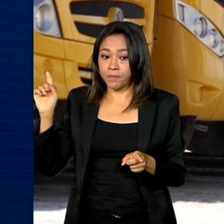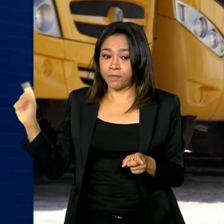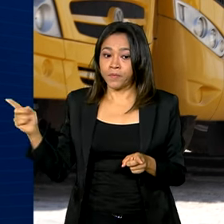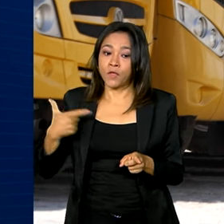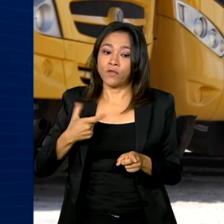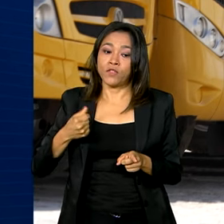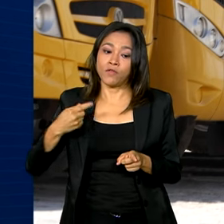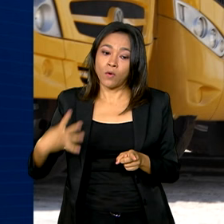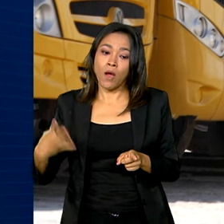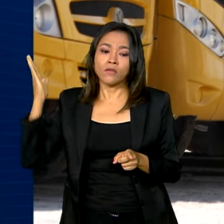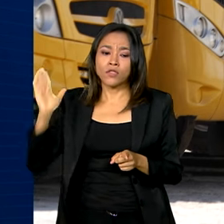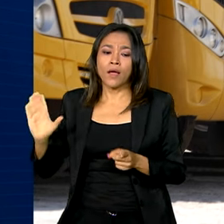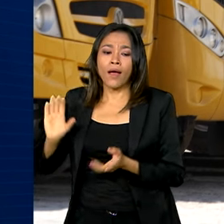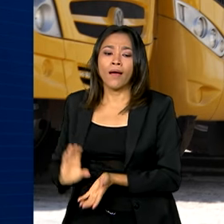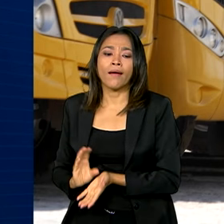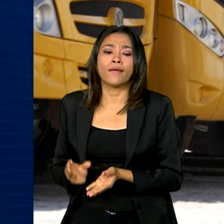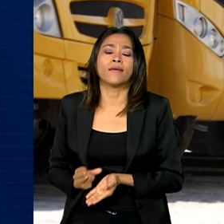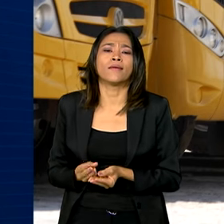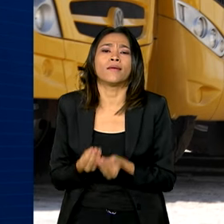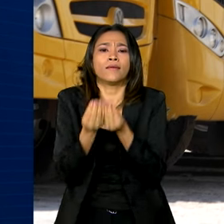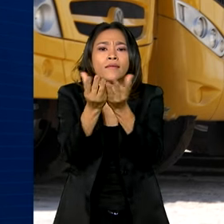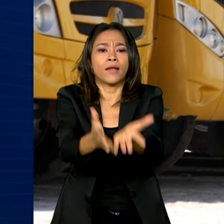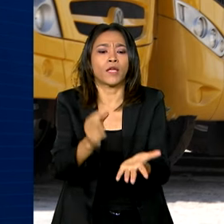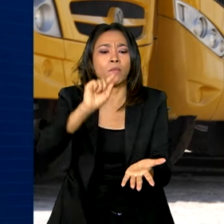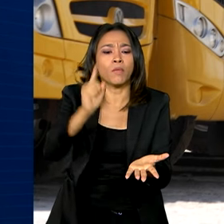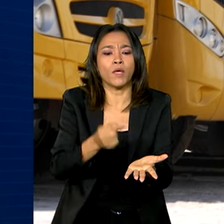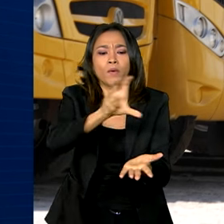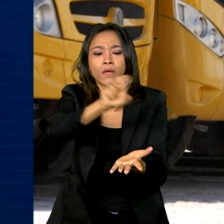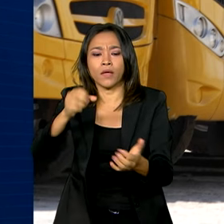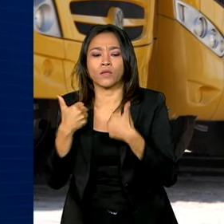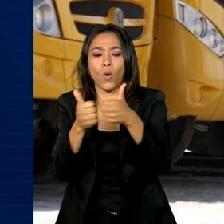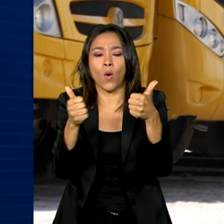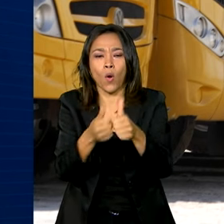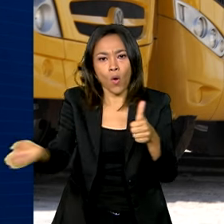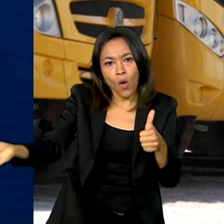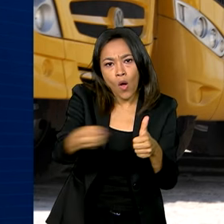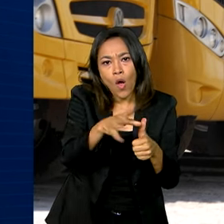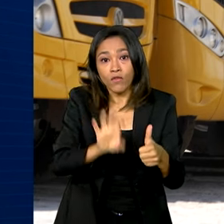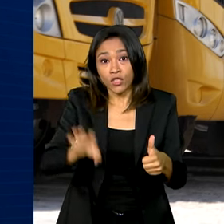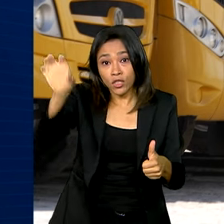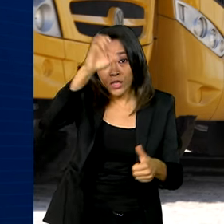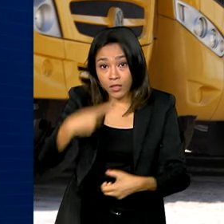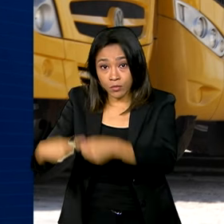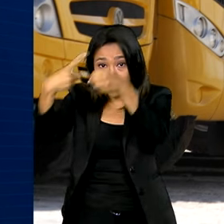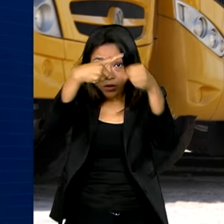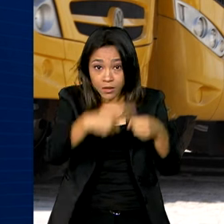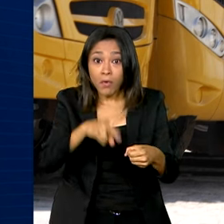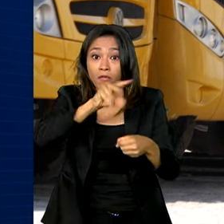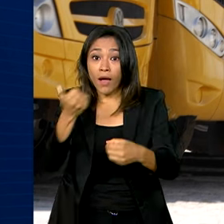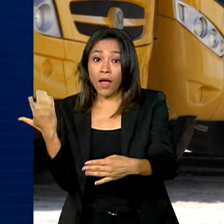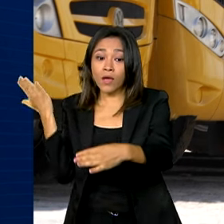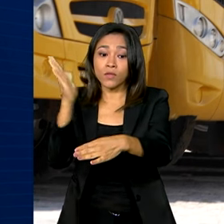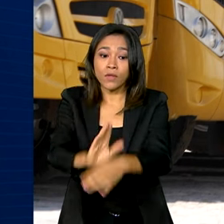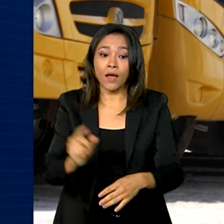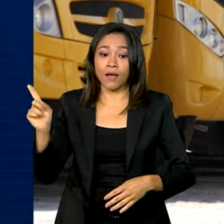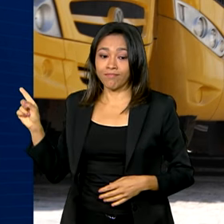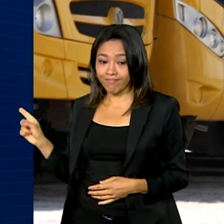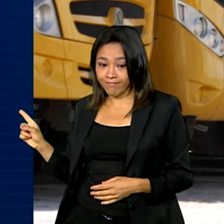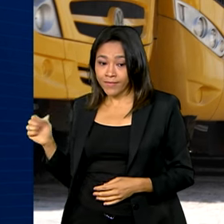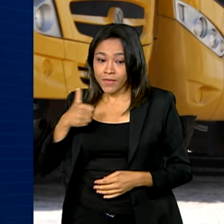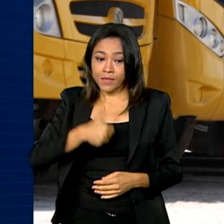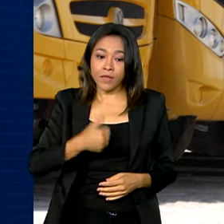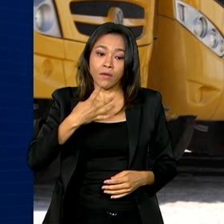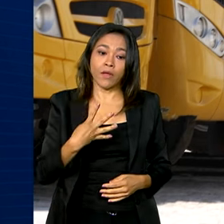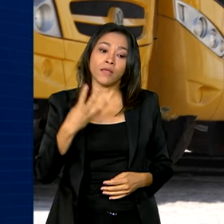sendo entregues 1.500 novos ônibus a estados e municípios, o que vai atender cerca de 147 mil